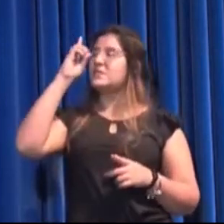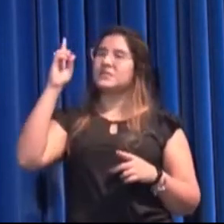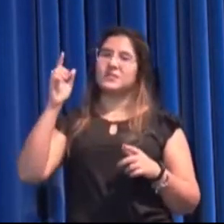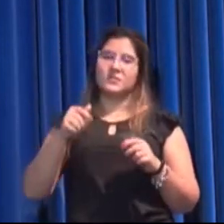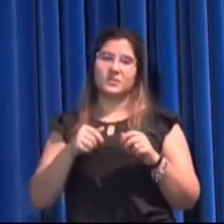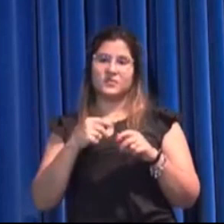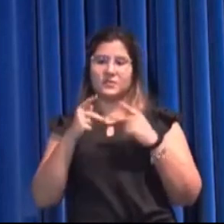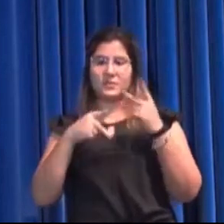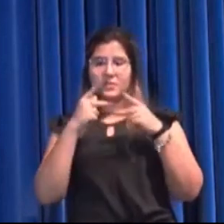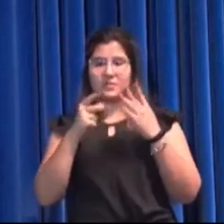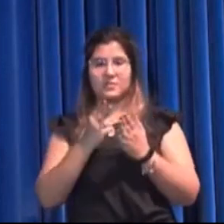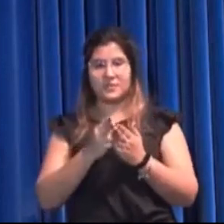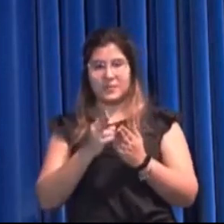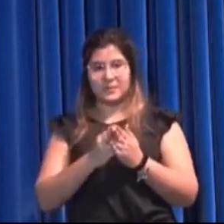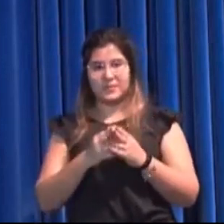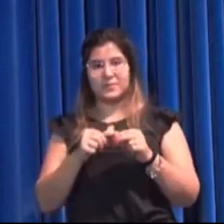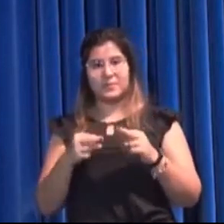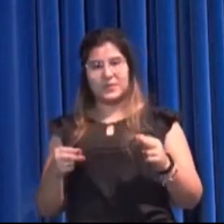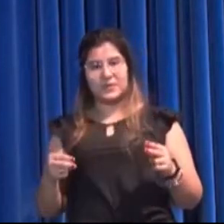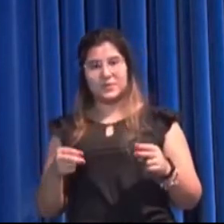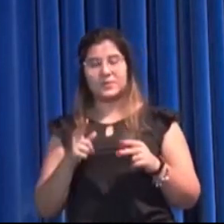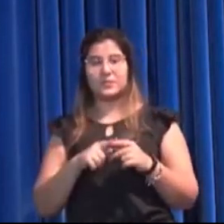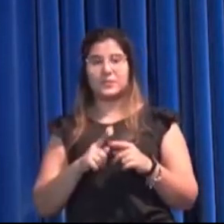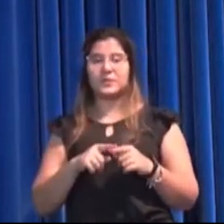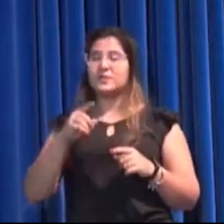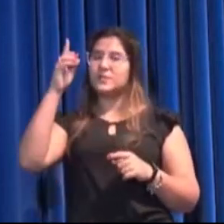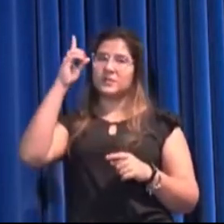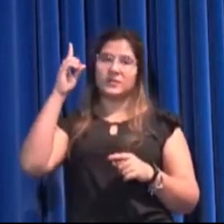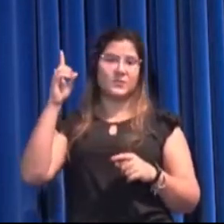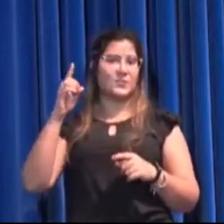porque Deus não muda.